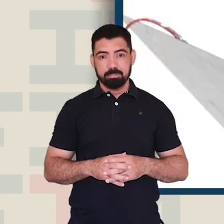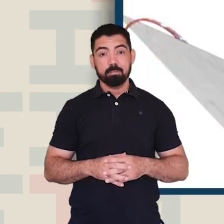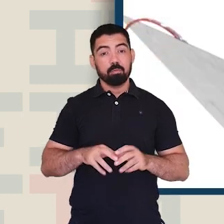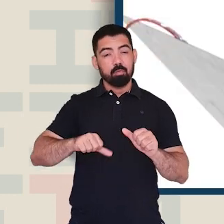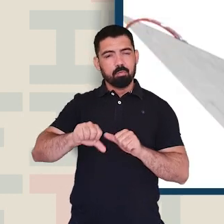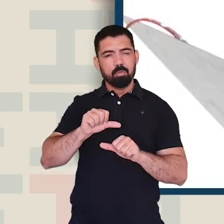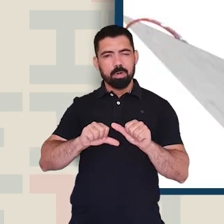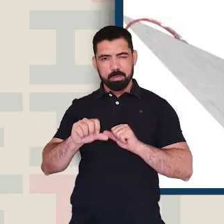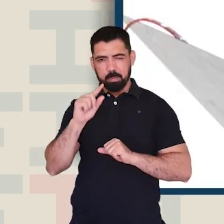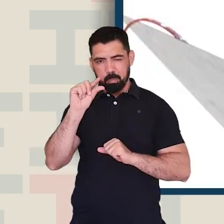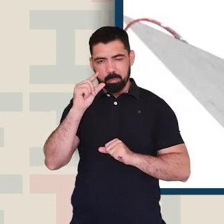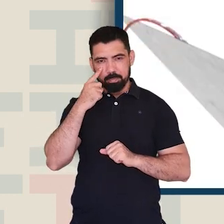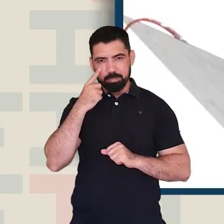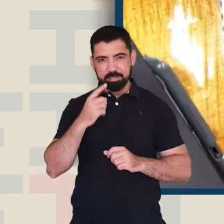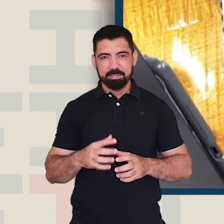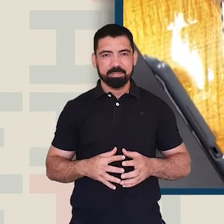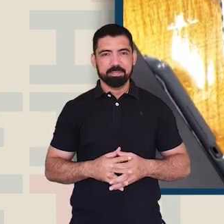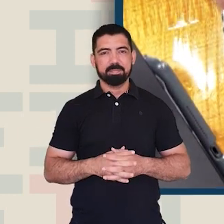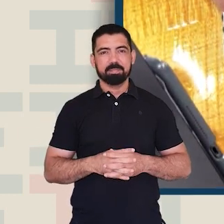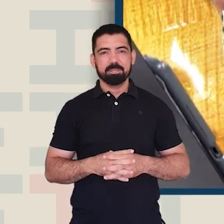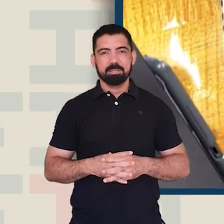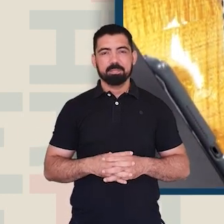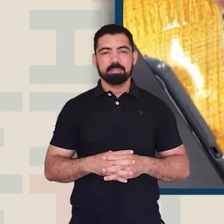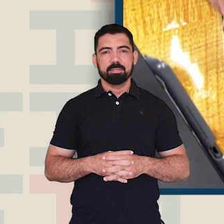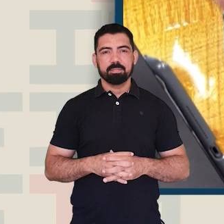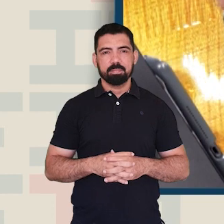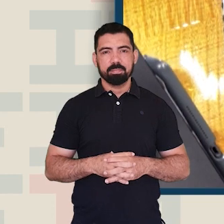Vou variar ele.